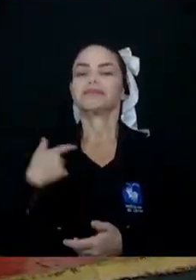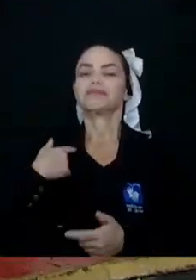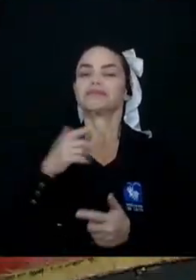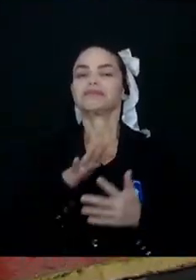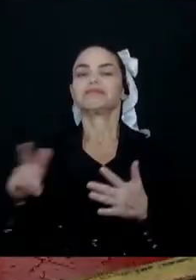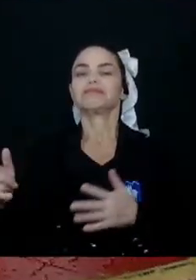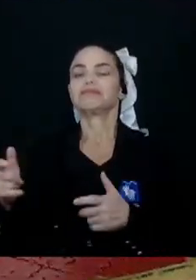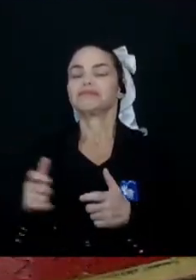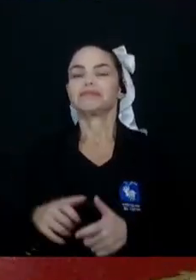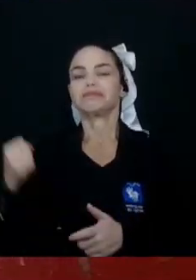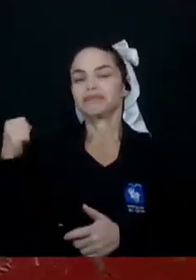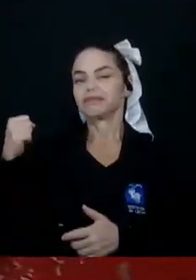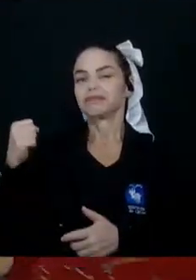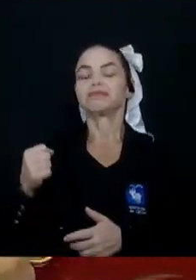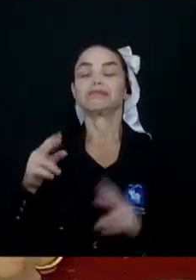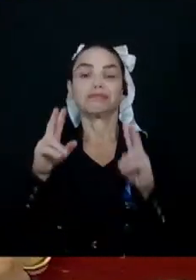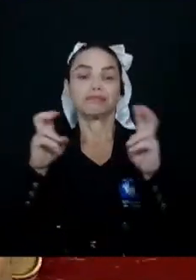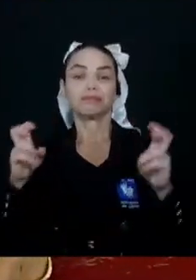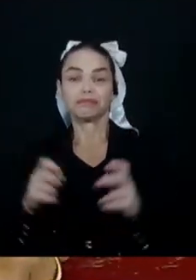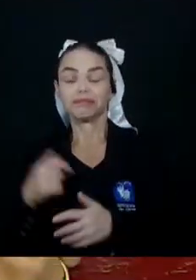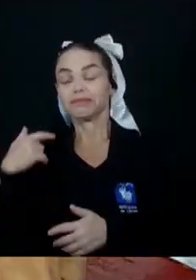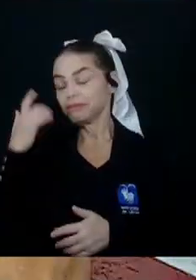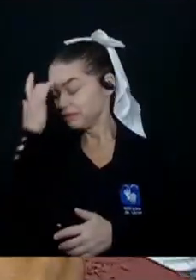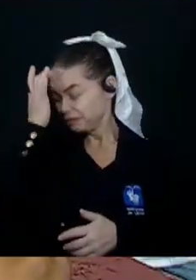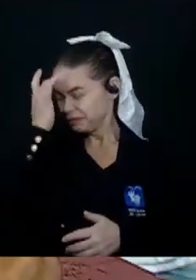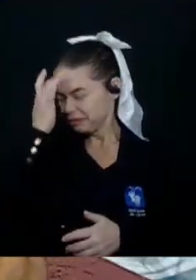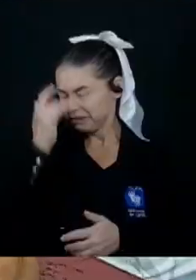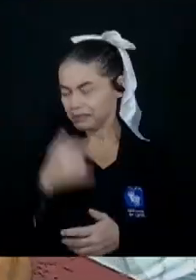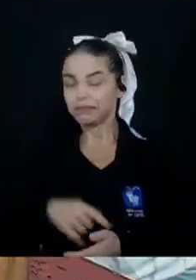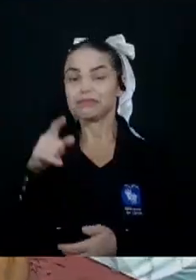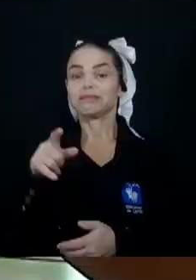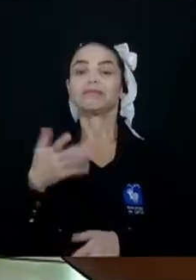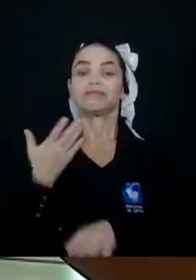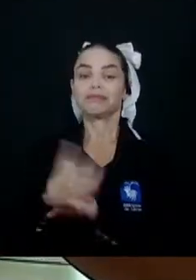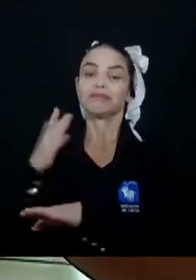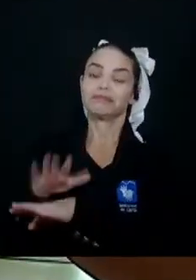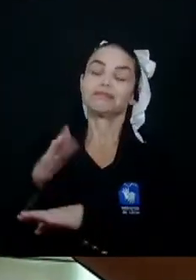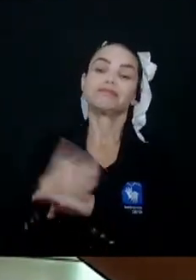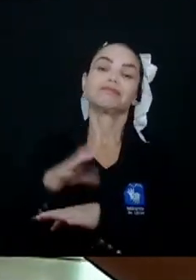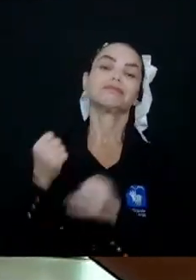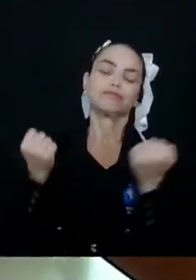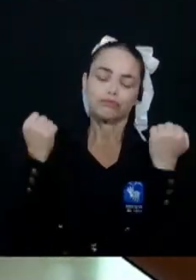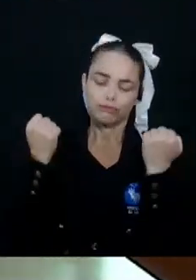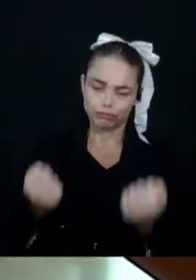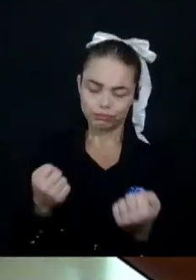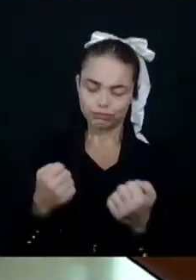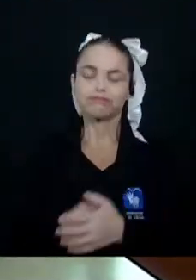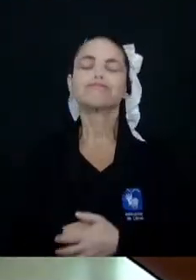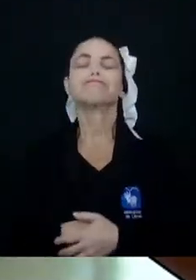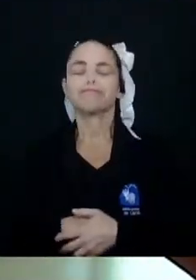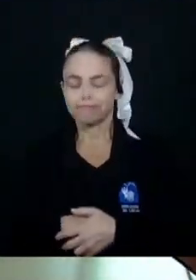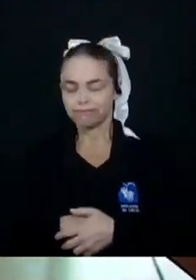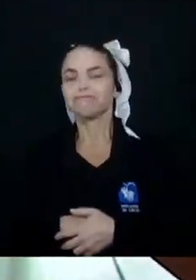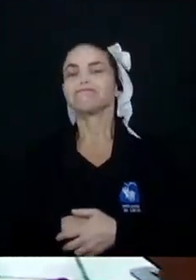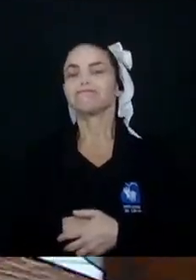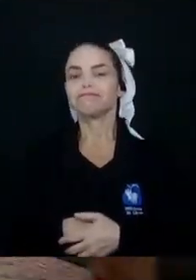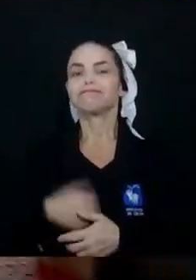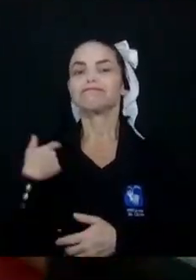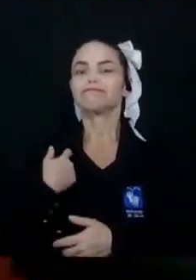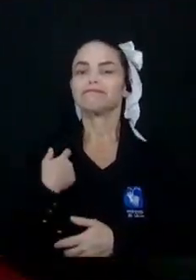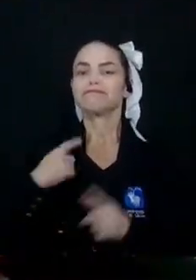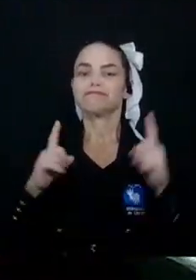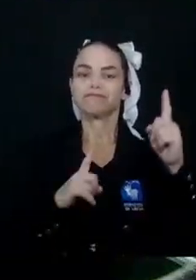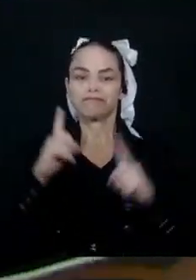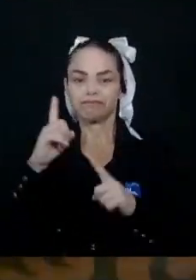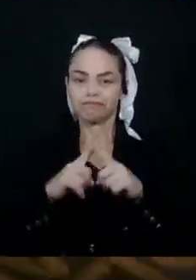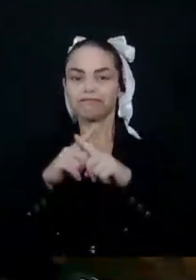olha, pra quem acha que é fácil, a rotina de treinamentos é pesada. A rotina eu compito na categoria acima dos